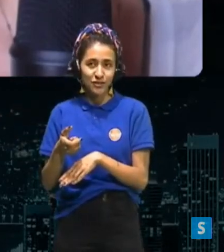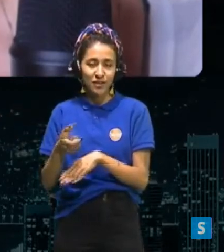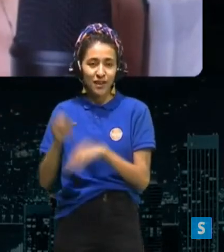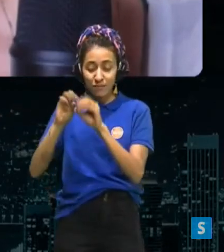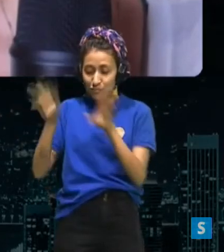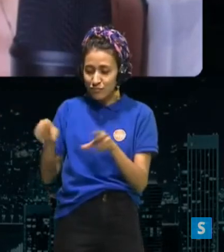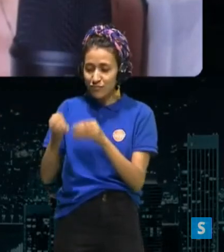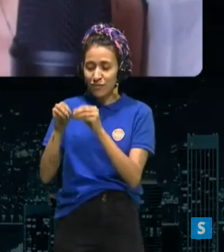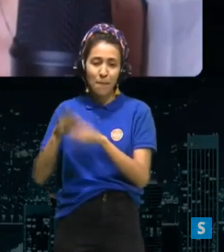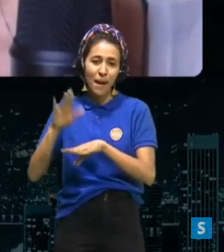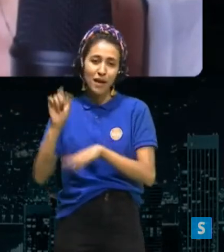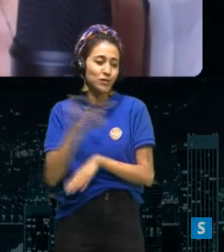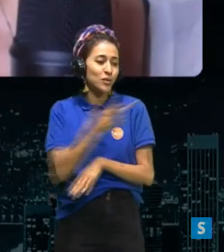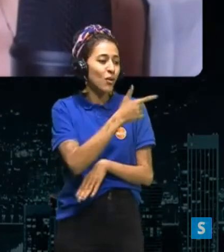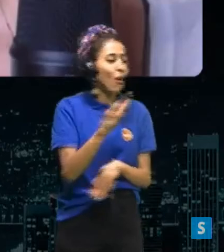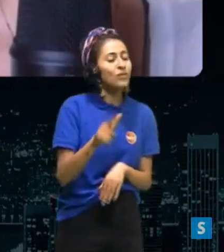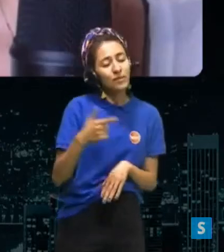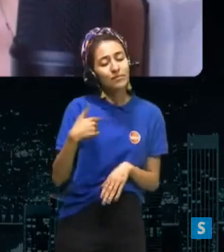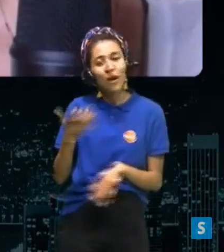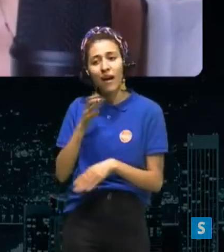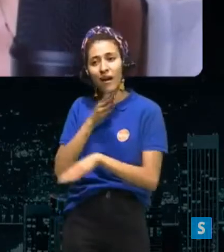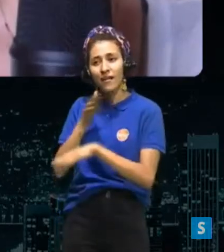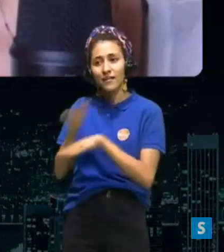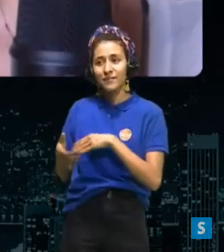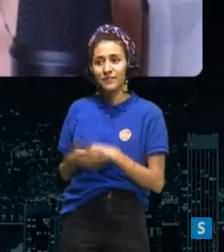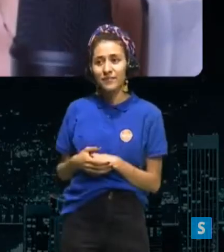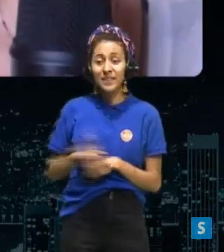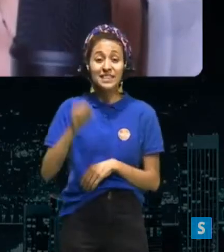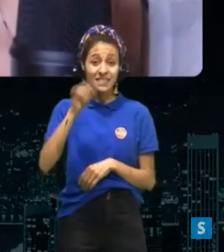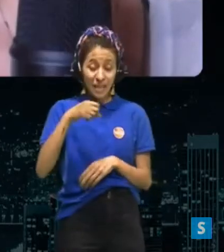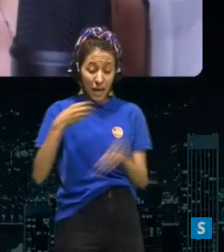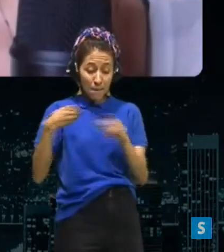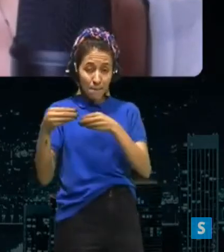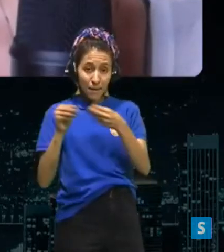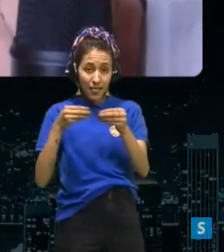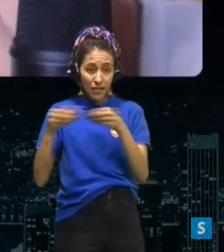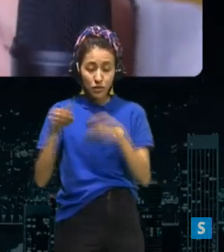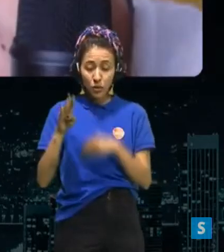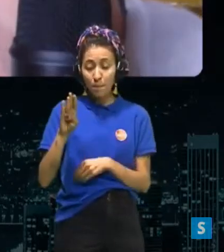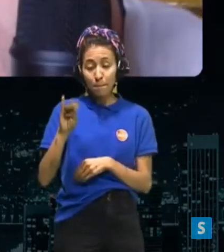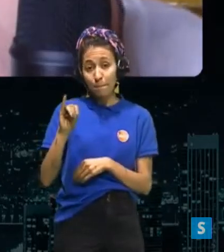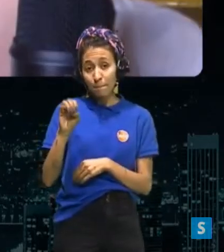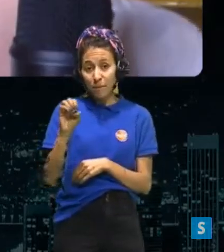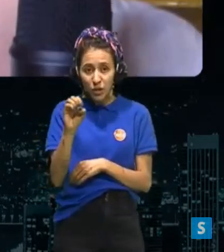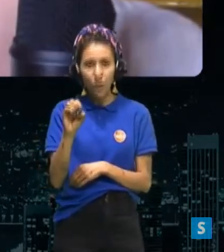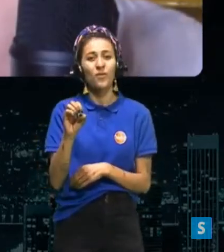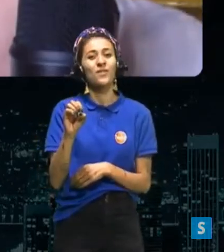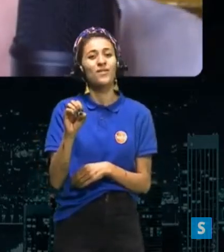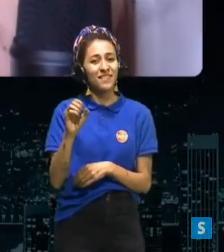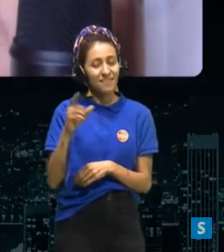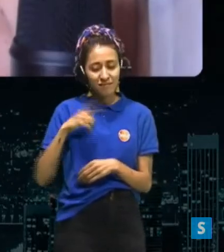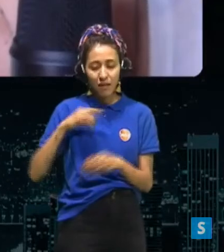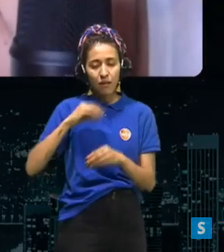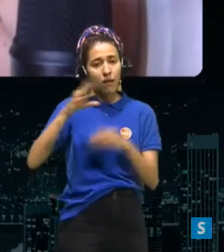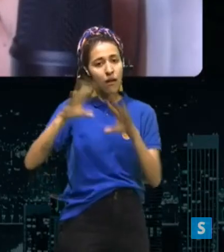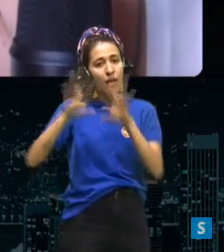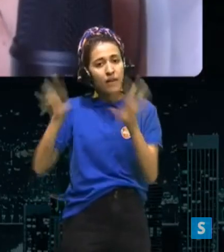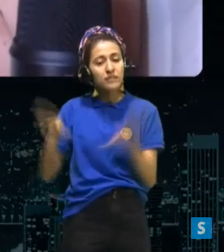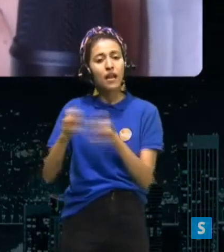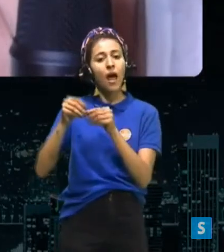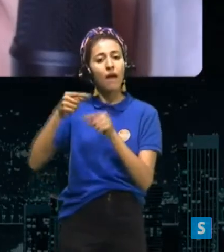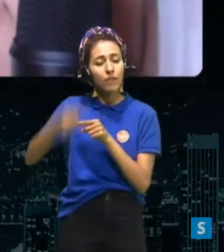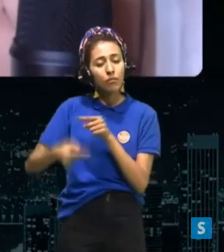sexy Fantástico olha e biodegradável e um plástico biodegradável que é importantíssimo é um passo além